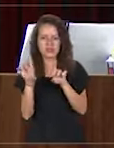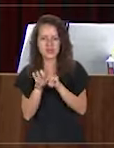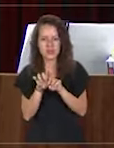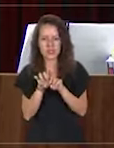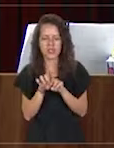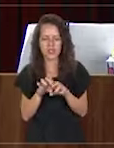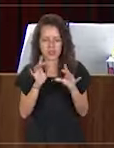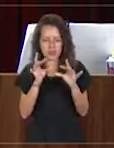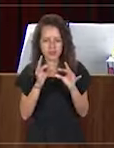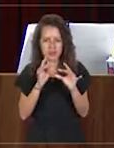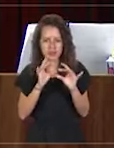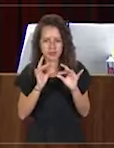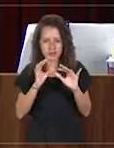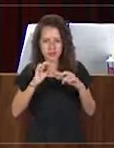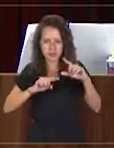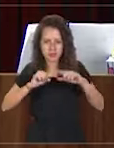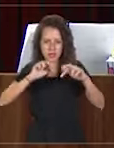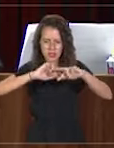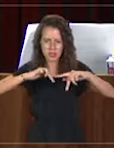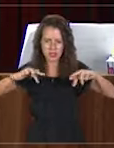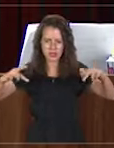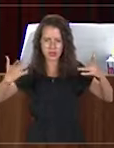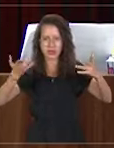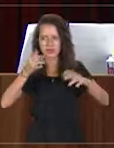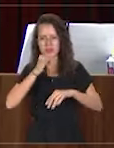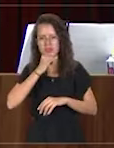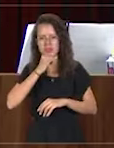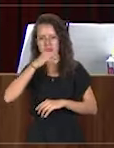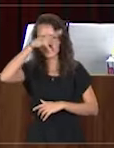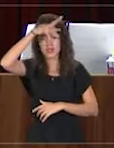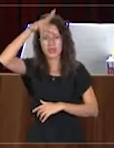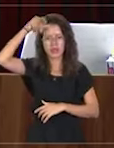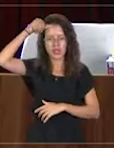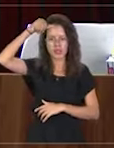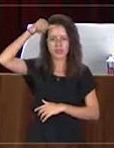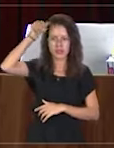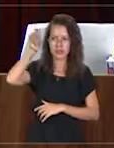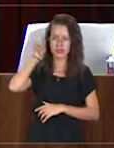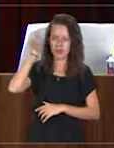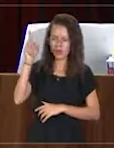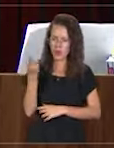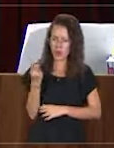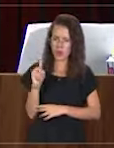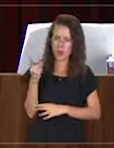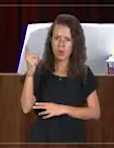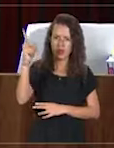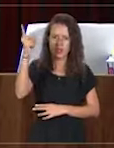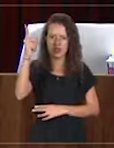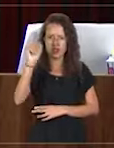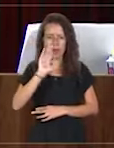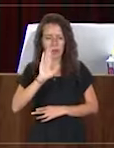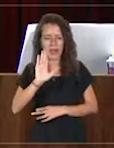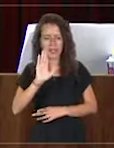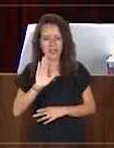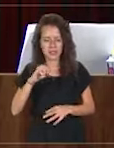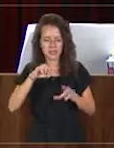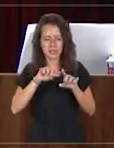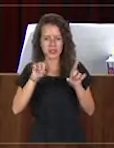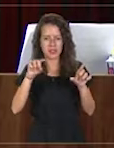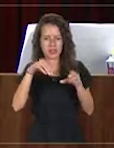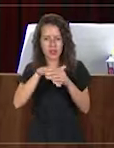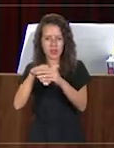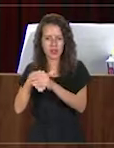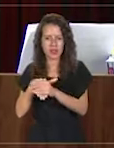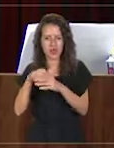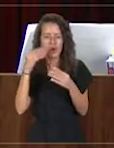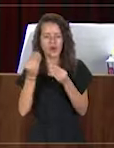locais em vários estados, na Amazônia legal, é que as eleições só são possíveis graças ao apoio